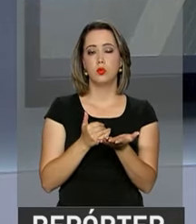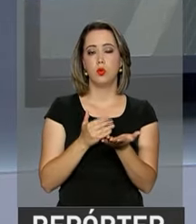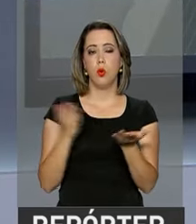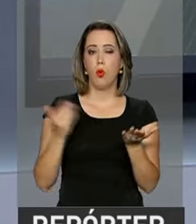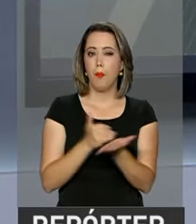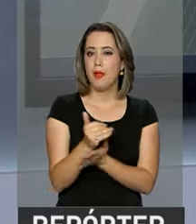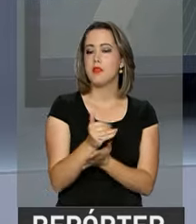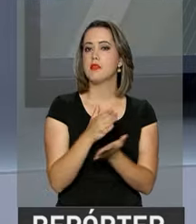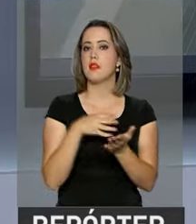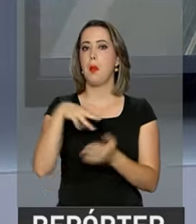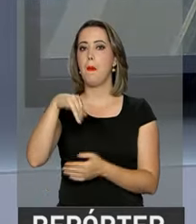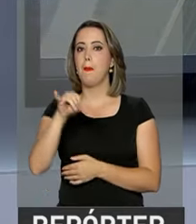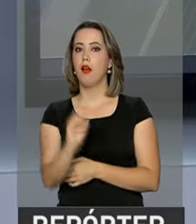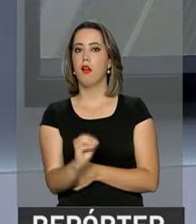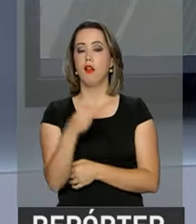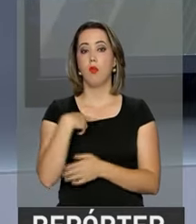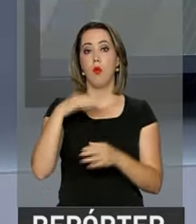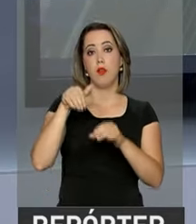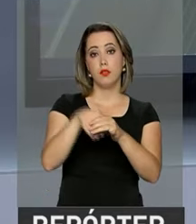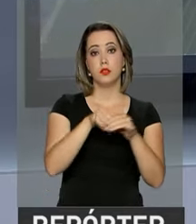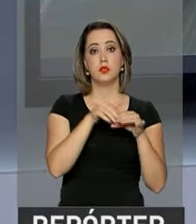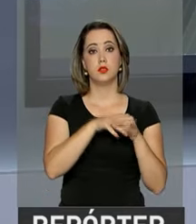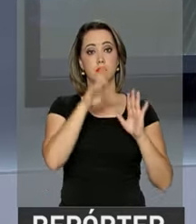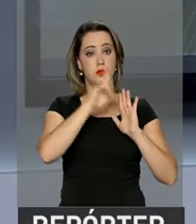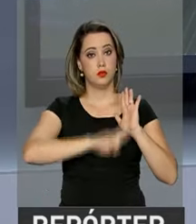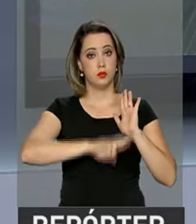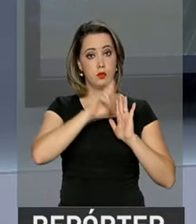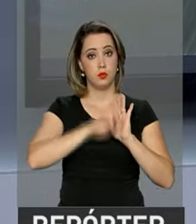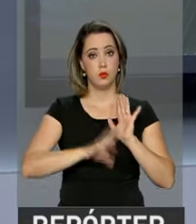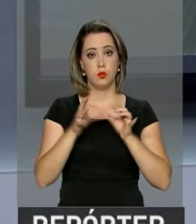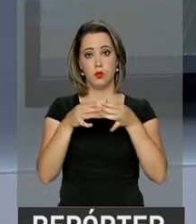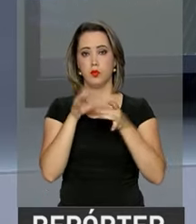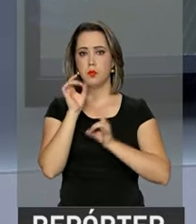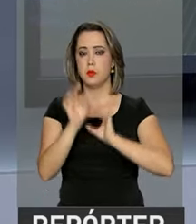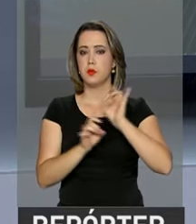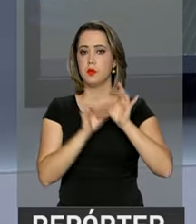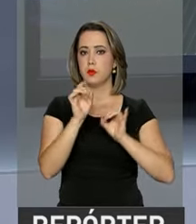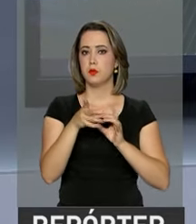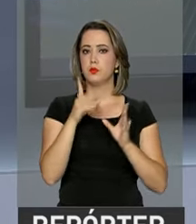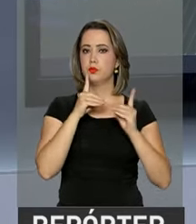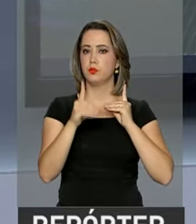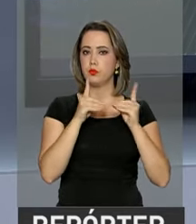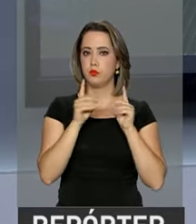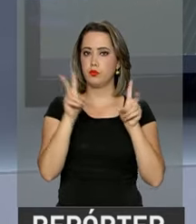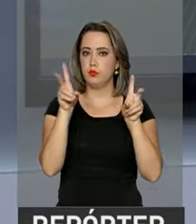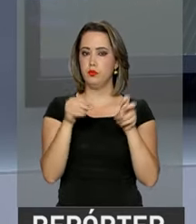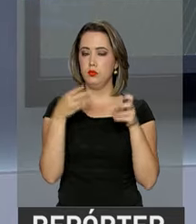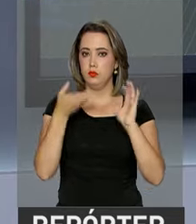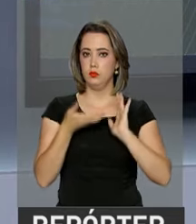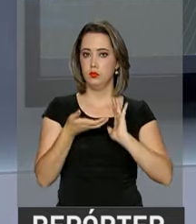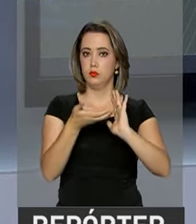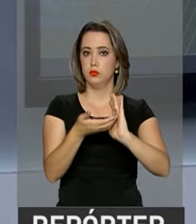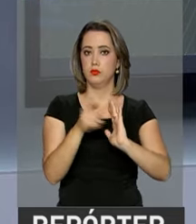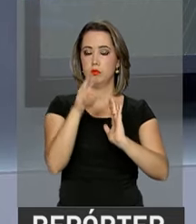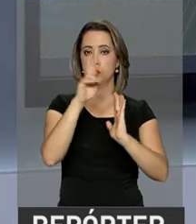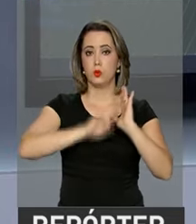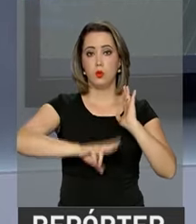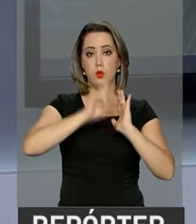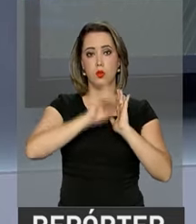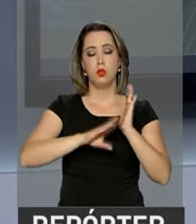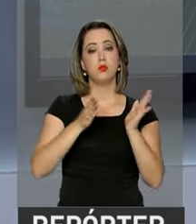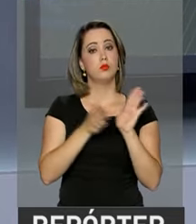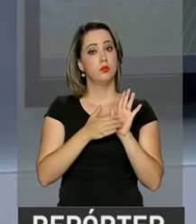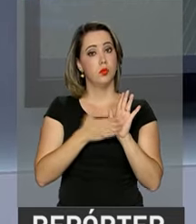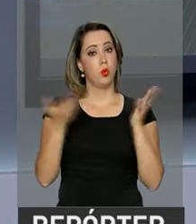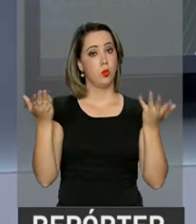Maio a votação do relatório da reforma da Previdência na comissão especial que discute o tema na Câmara dos Deputados O relatório está sendo